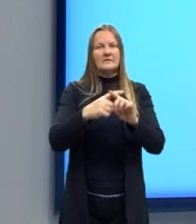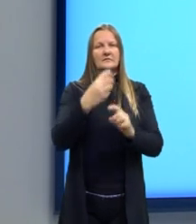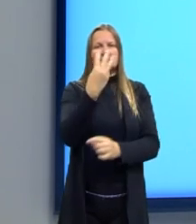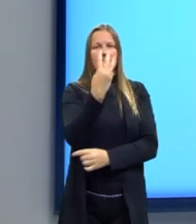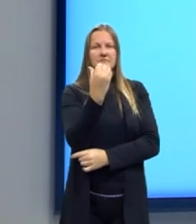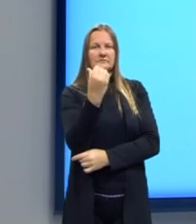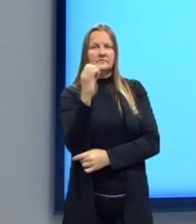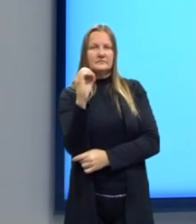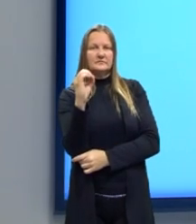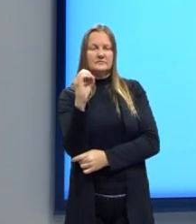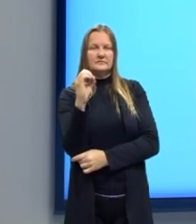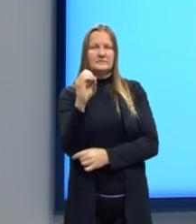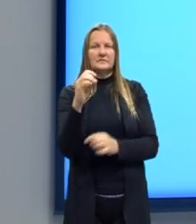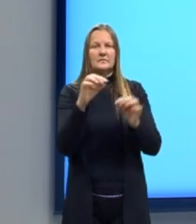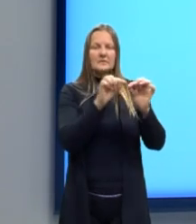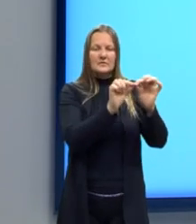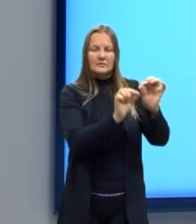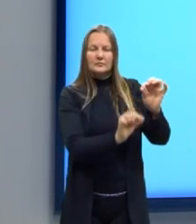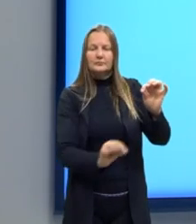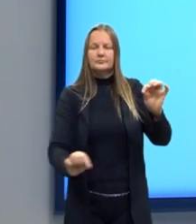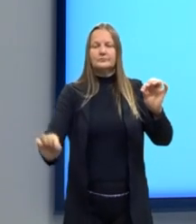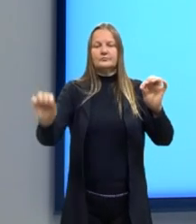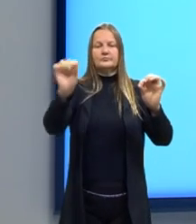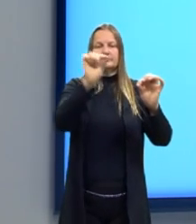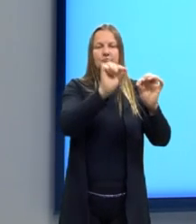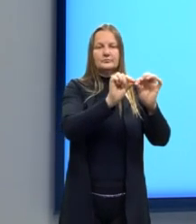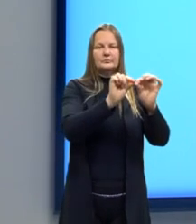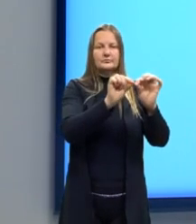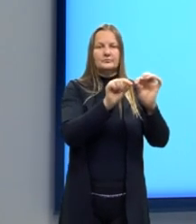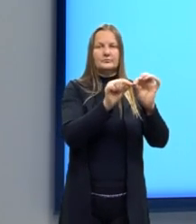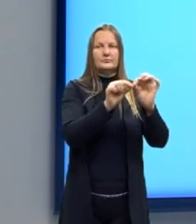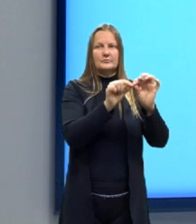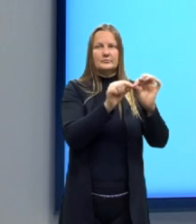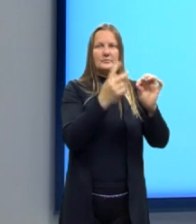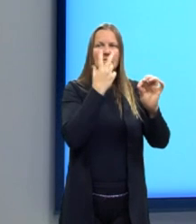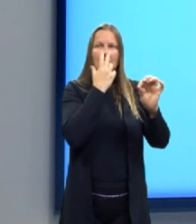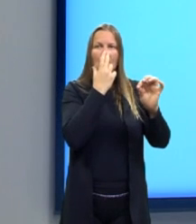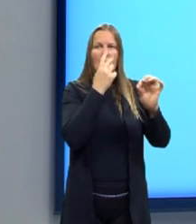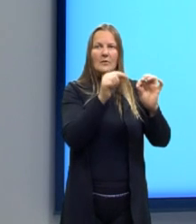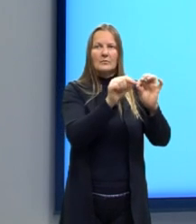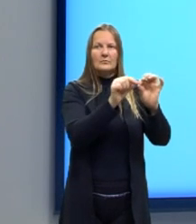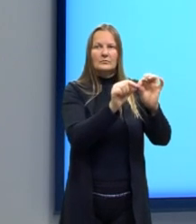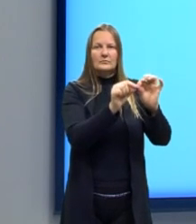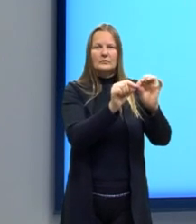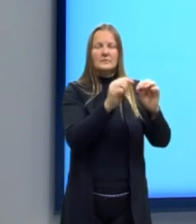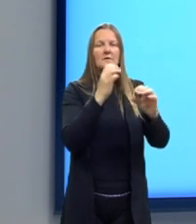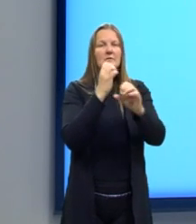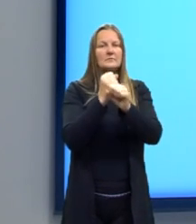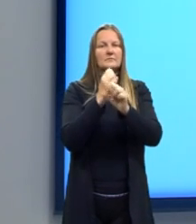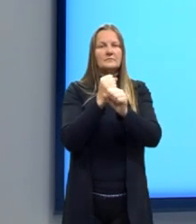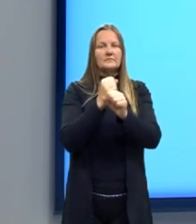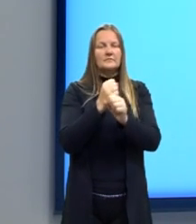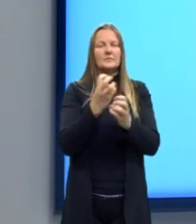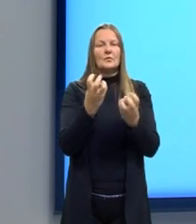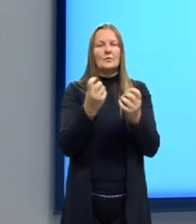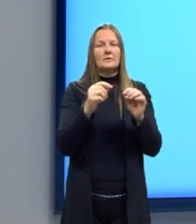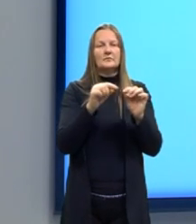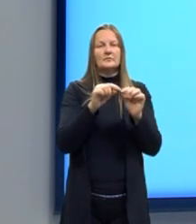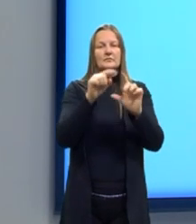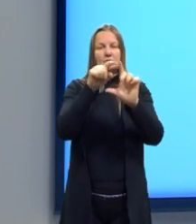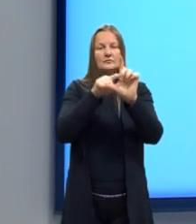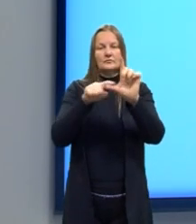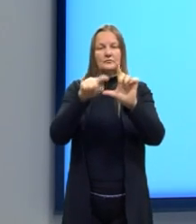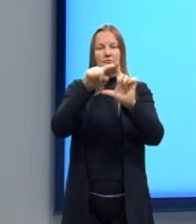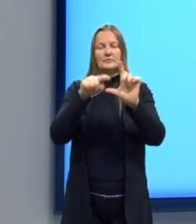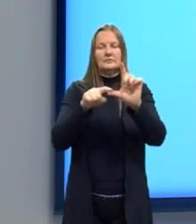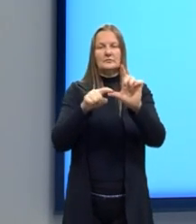360 graus porque aí voltaríamos né no mesmo ponto e somamos sempre com um ângulo que nós